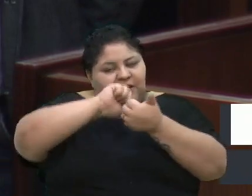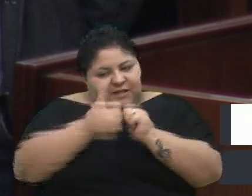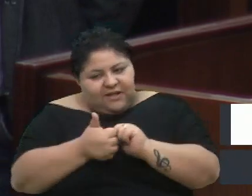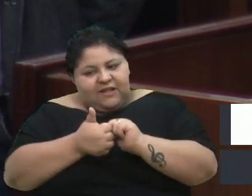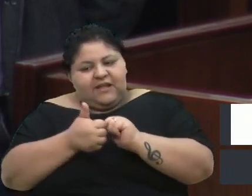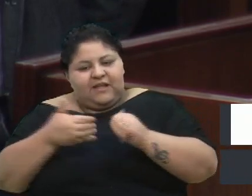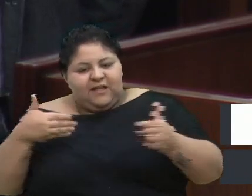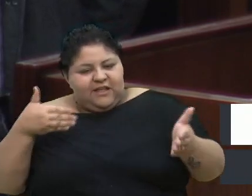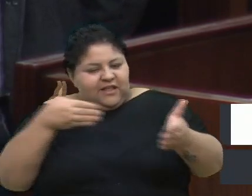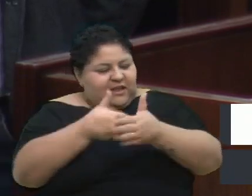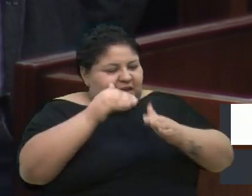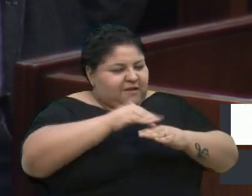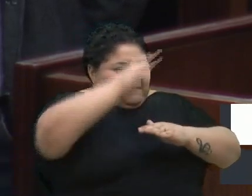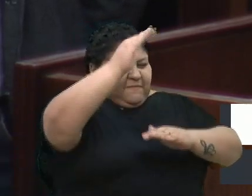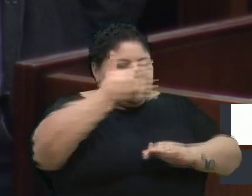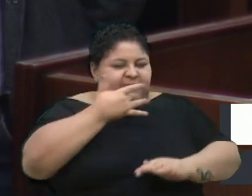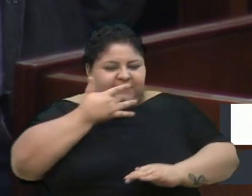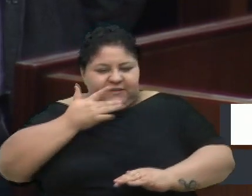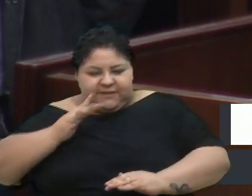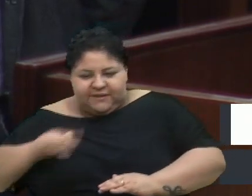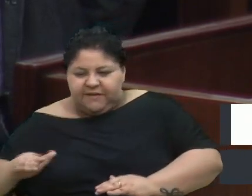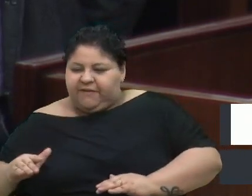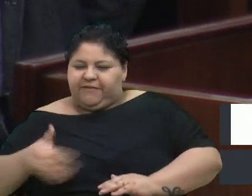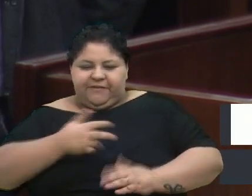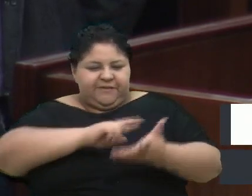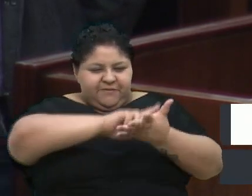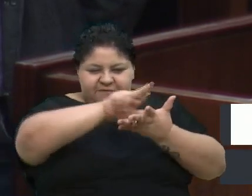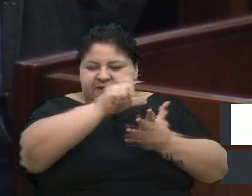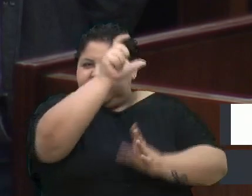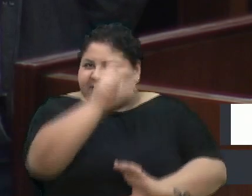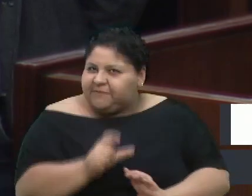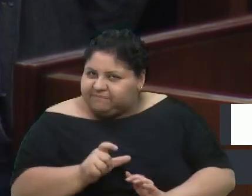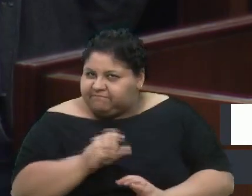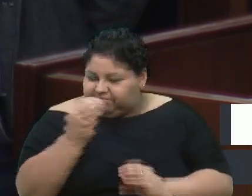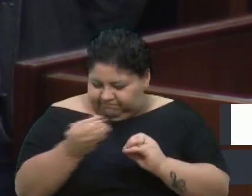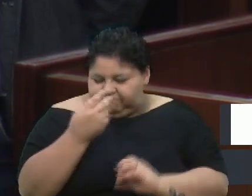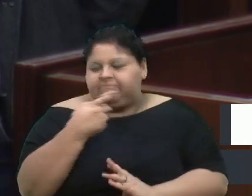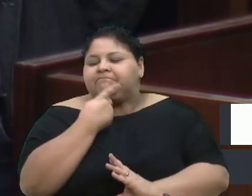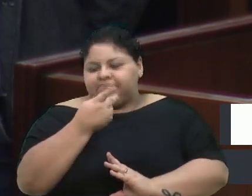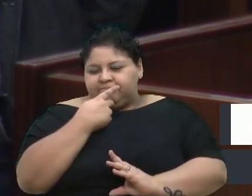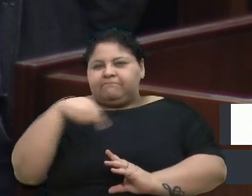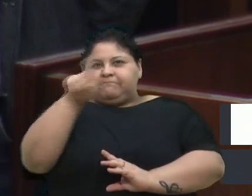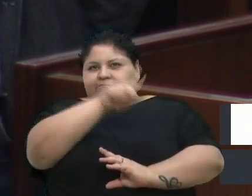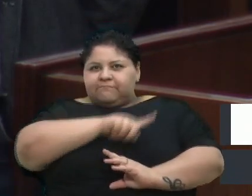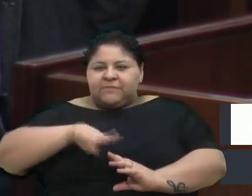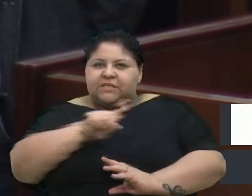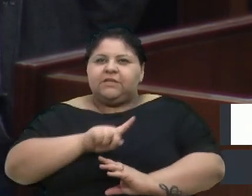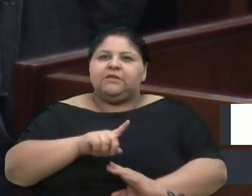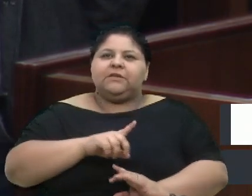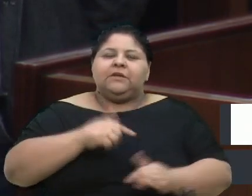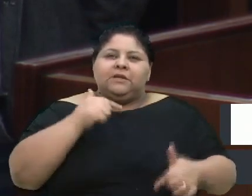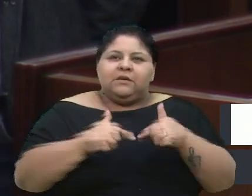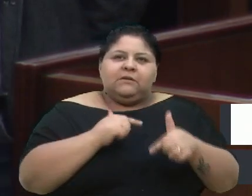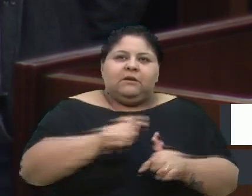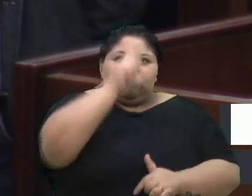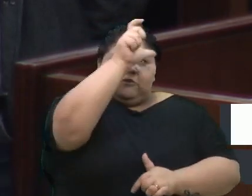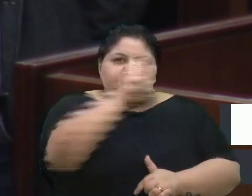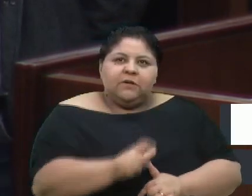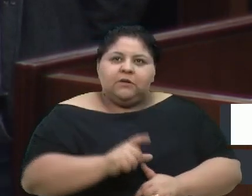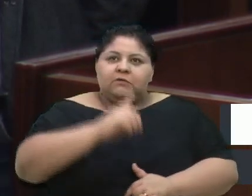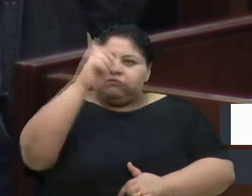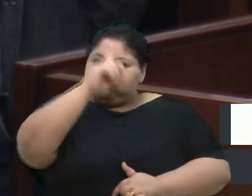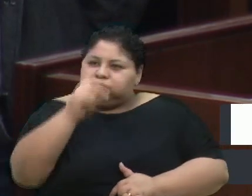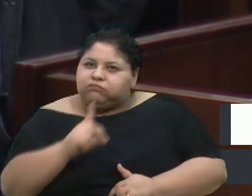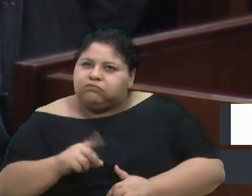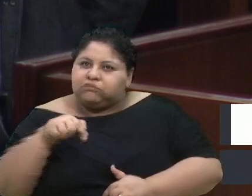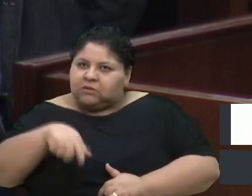jovens, adultos e melhor idade. Né? Como o Vomir comentou, a gente trabalha com pessoas com deficiência física, através da Associação